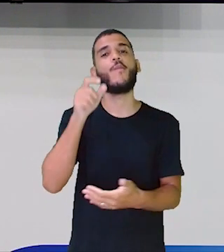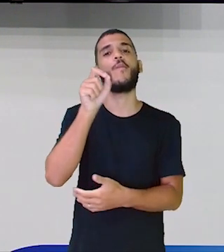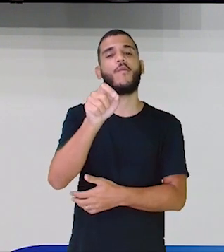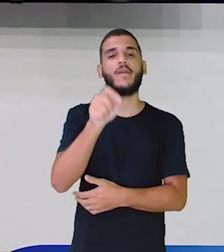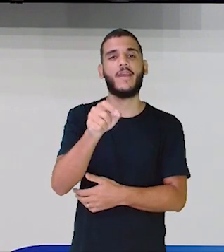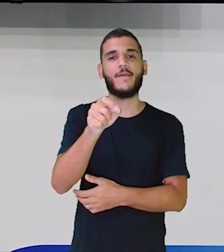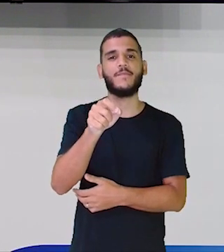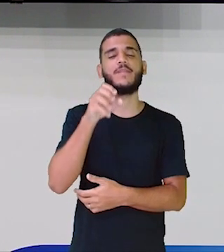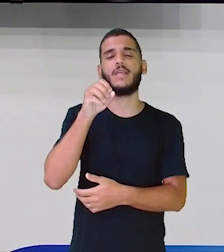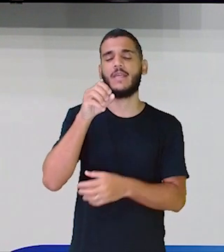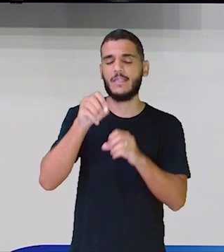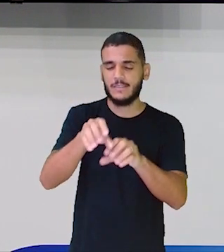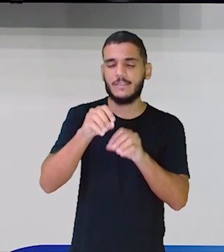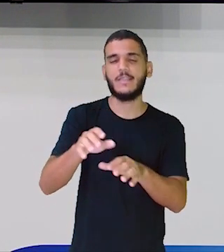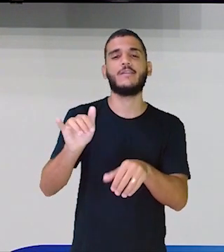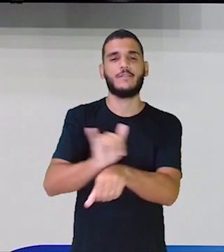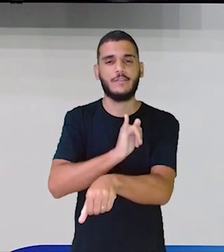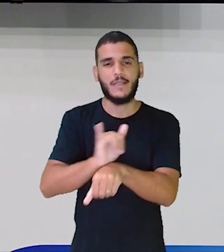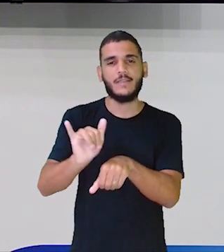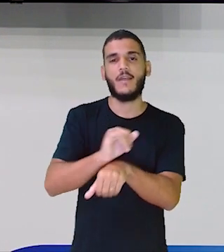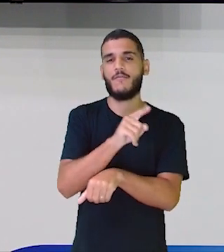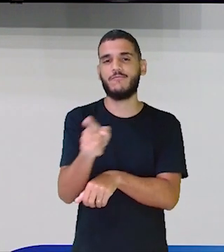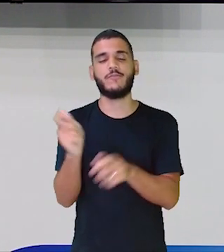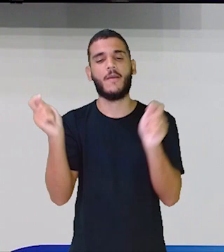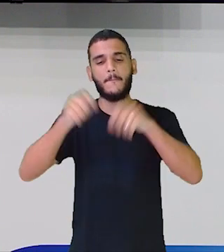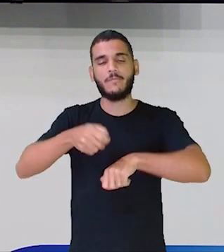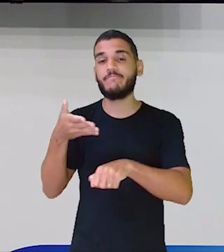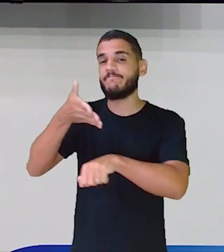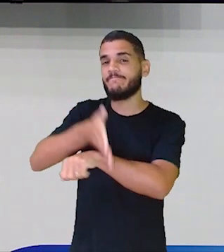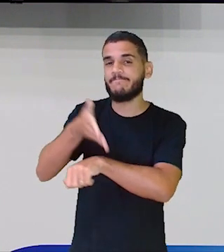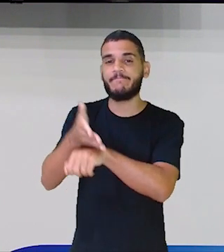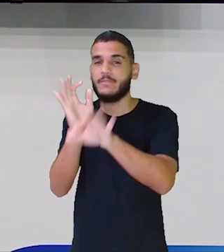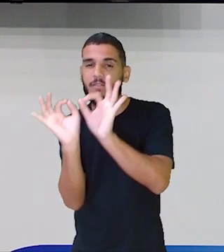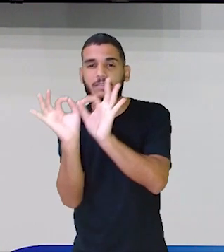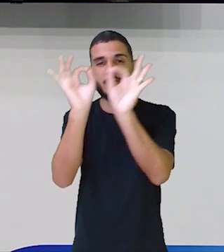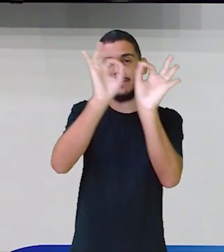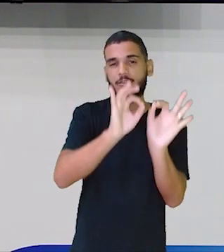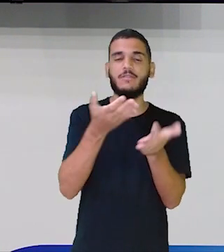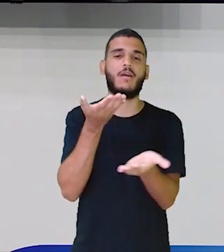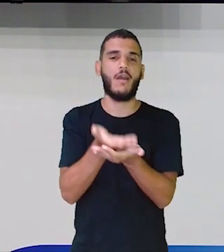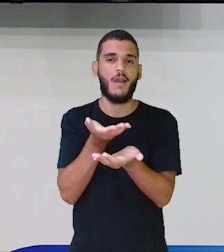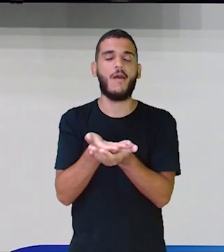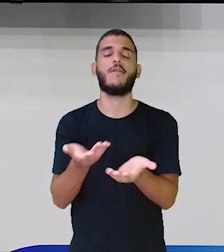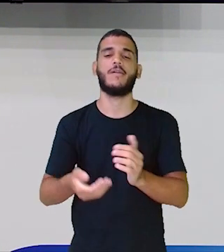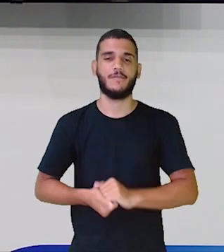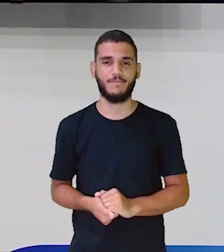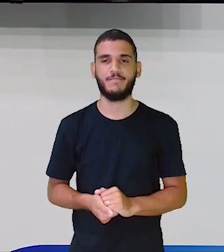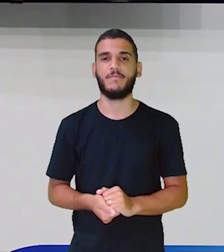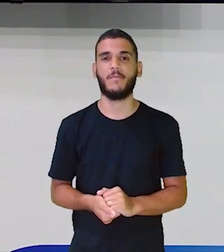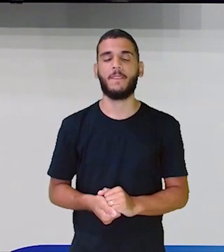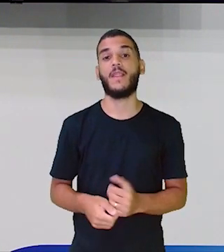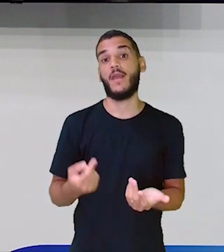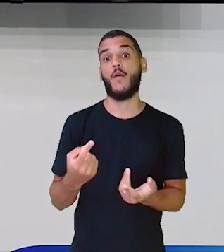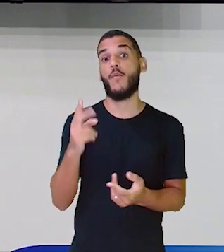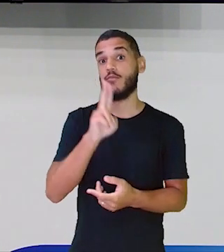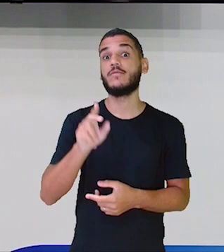explicando, ensinando as formas, os caminhos para vocês acessarem, assistirem as nossas aulas aqui. Uma delas é